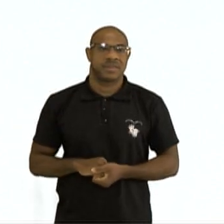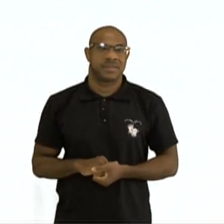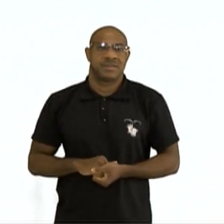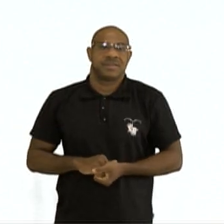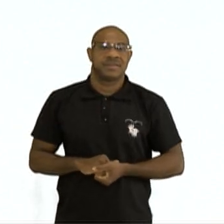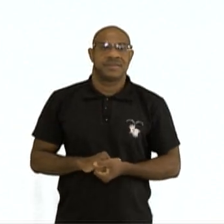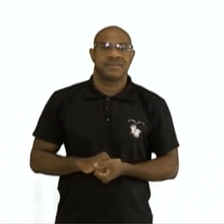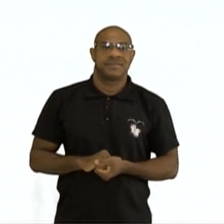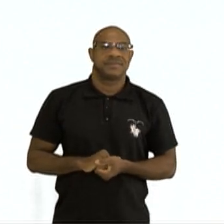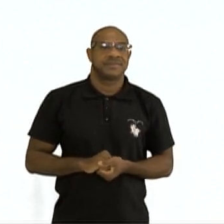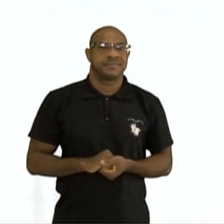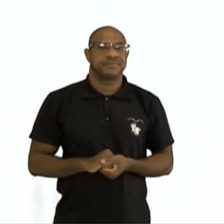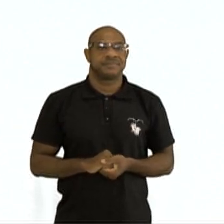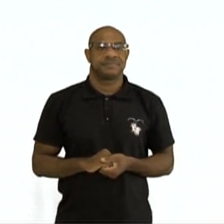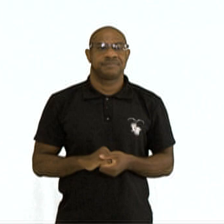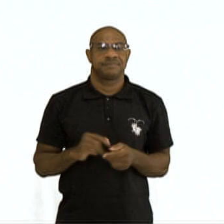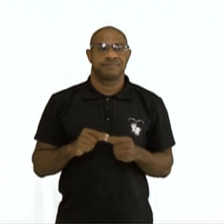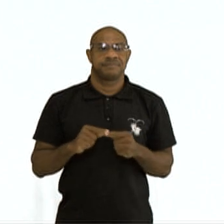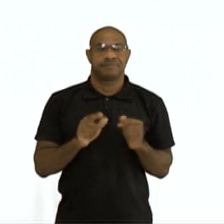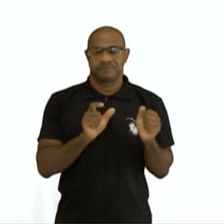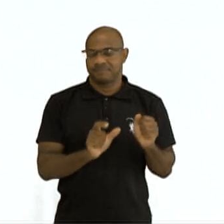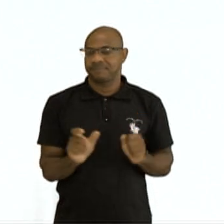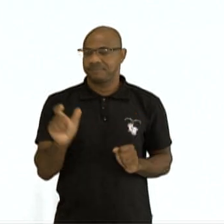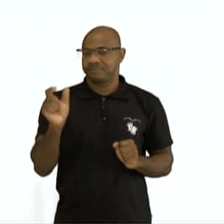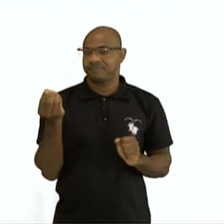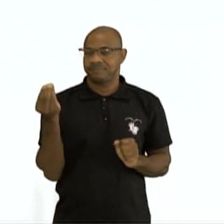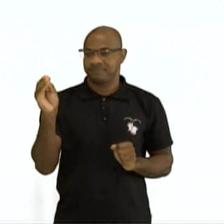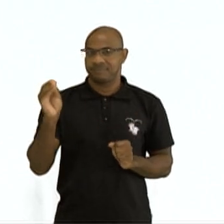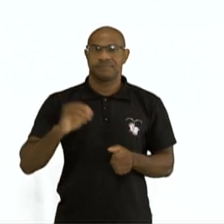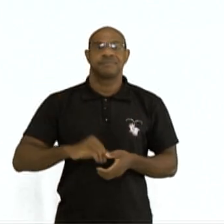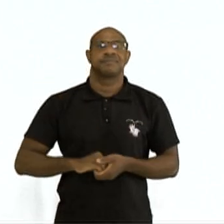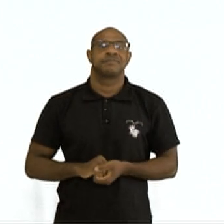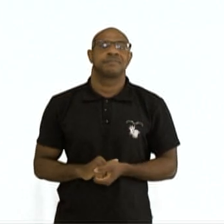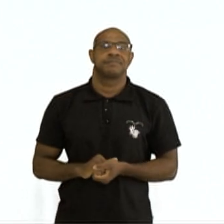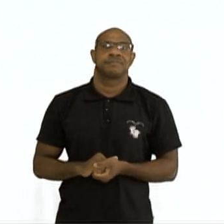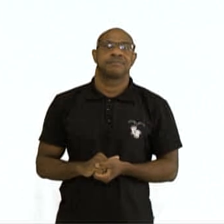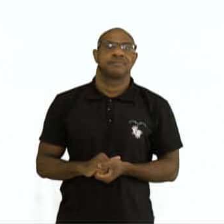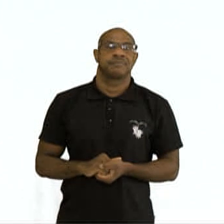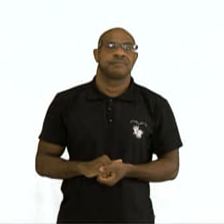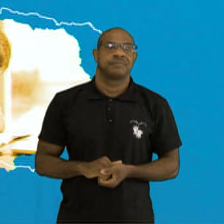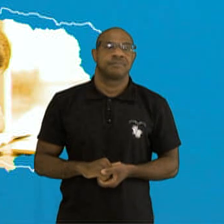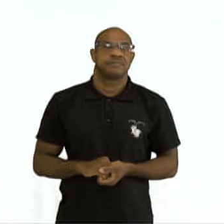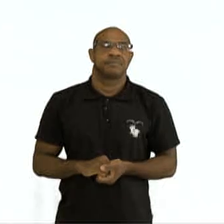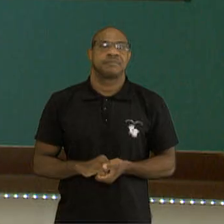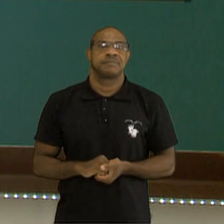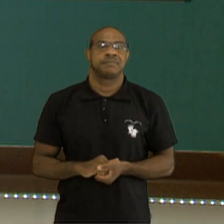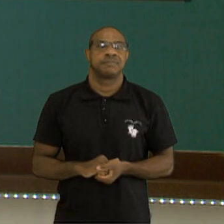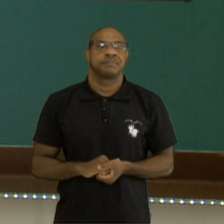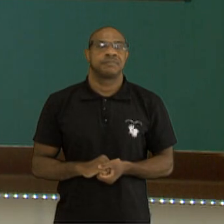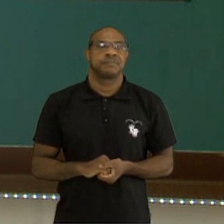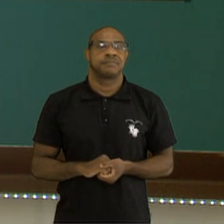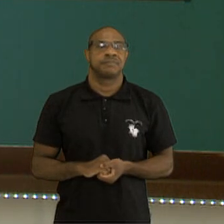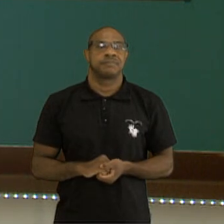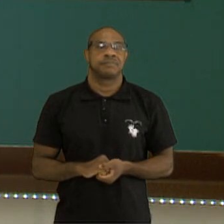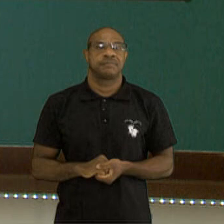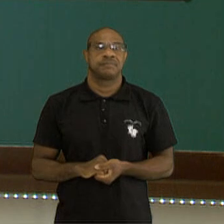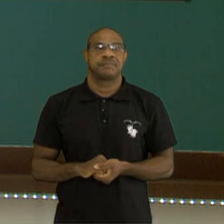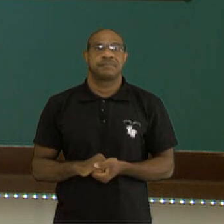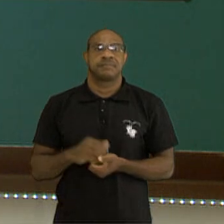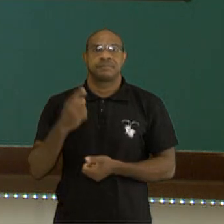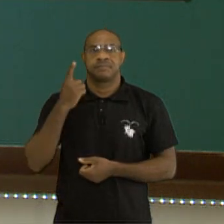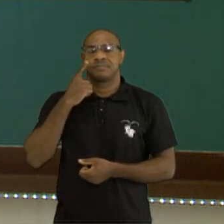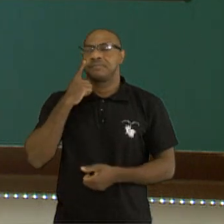E a frase seguinte com would, no caso aqui. Tá bom? Beleza, pessoal. E aí, o que a gente estudou